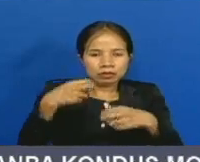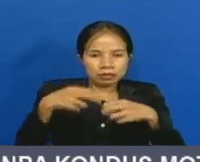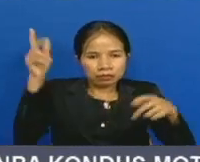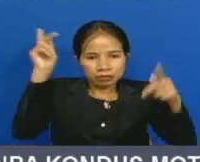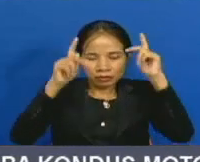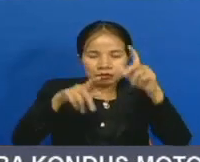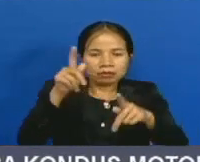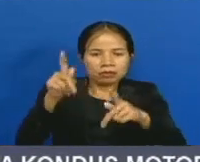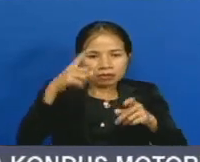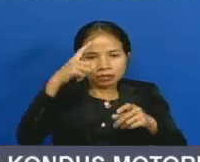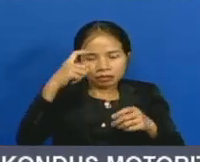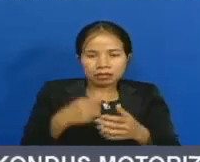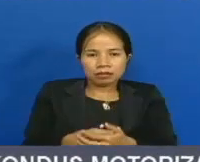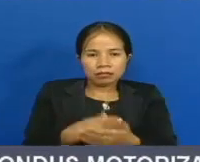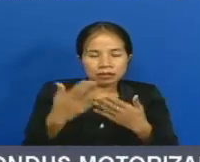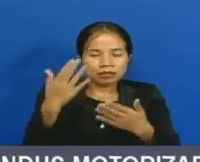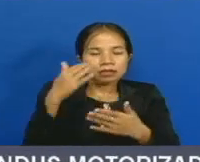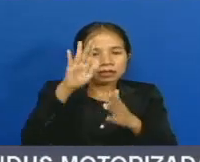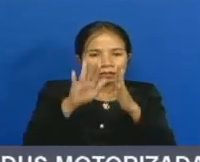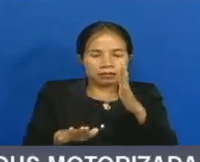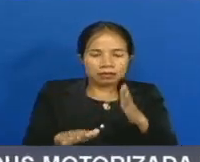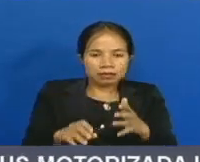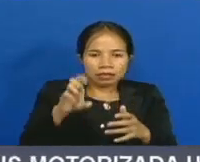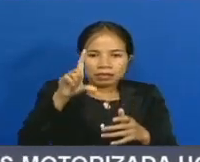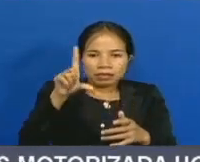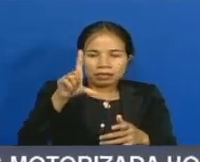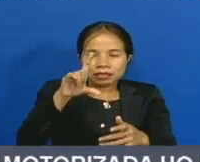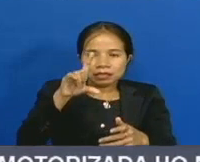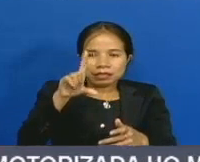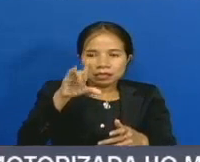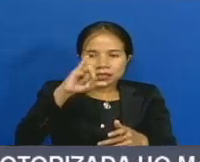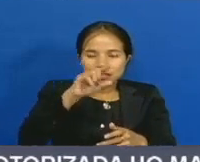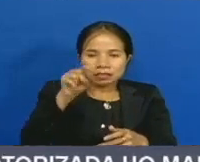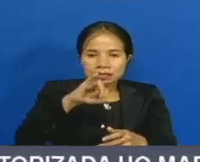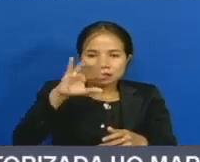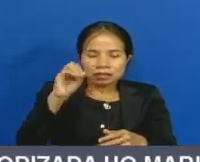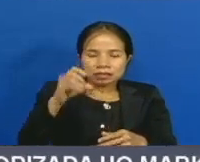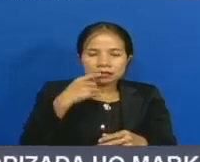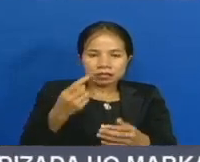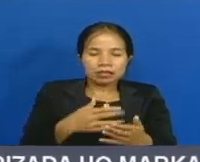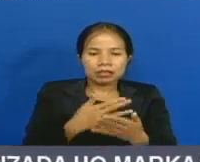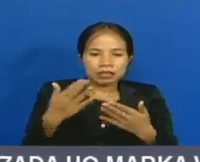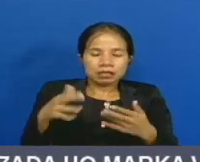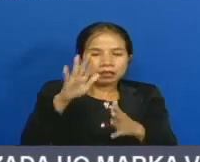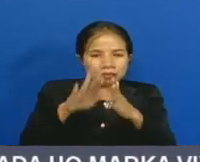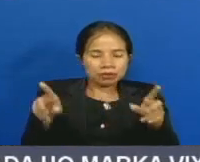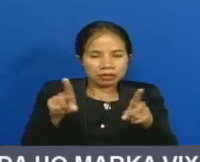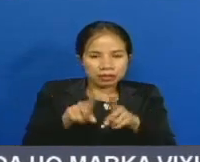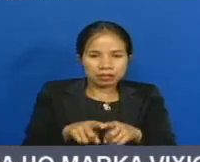para Comunidade, Tamba Facilidade Maxei Menos. Elísio Bandoyono de Fátima Madeira Hatutan. Facilidade Nebe Menos